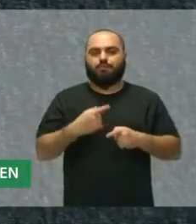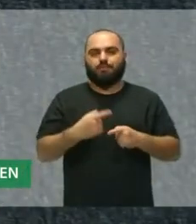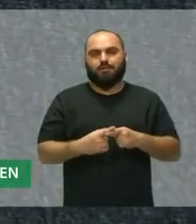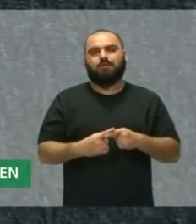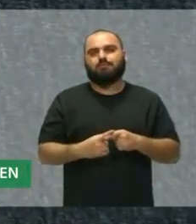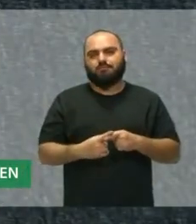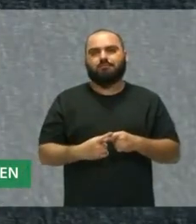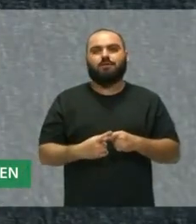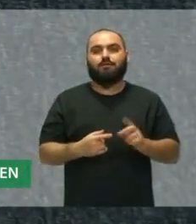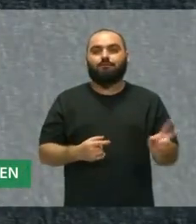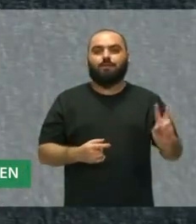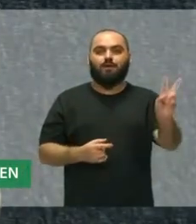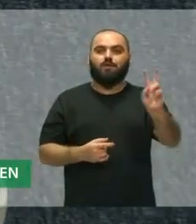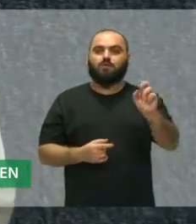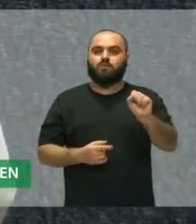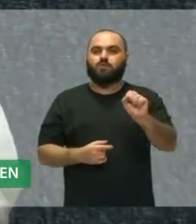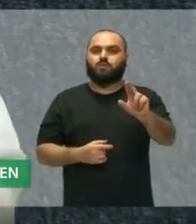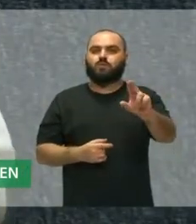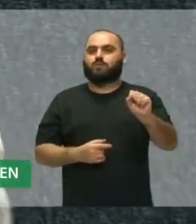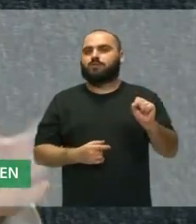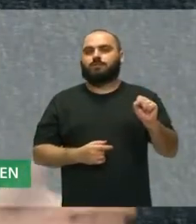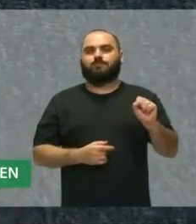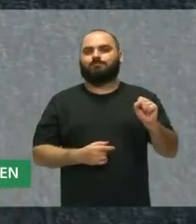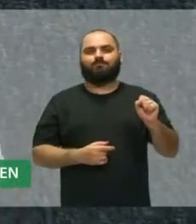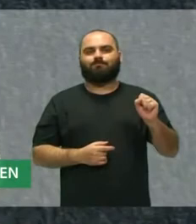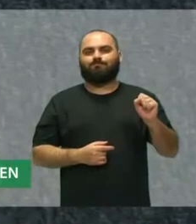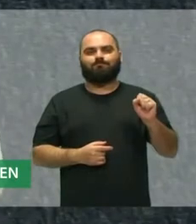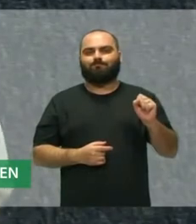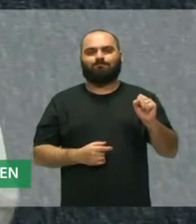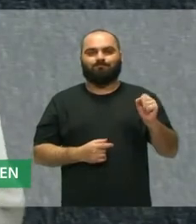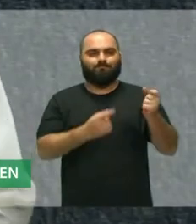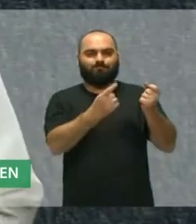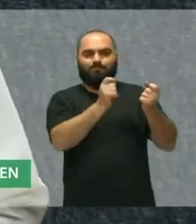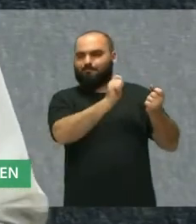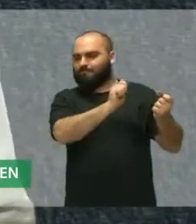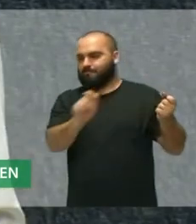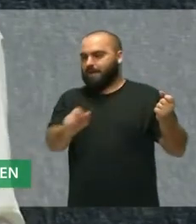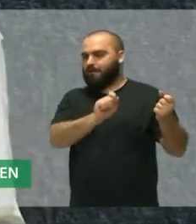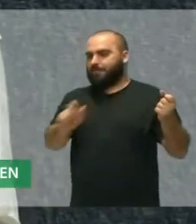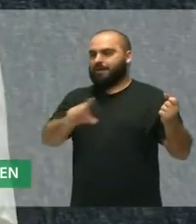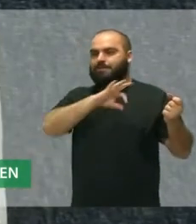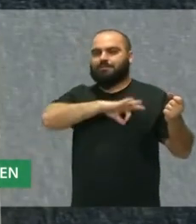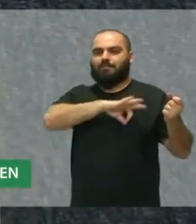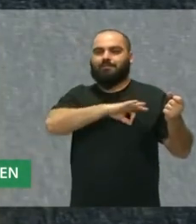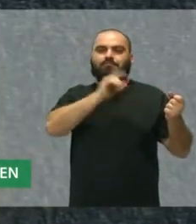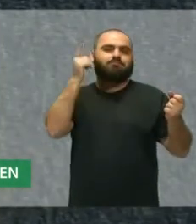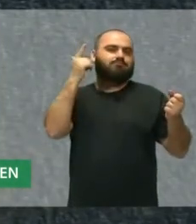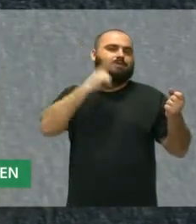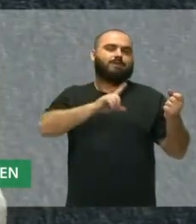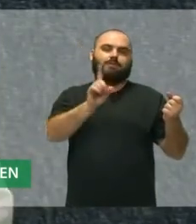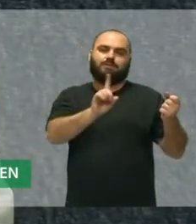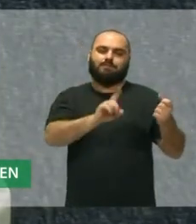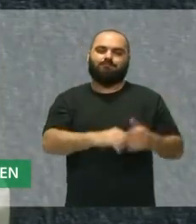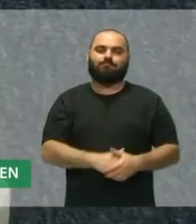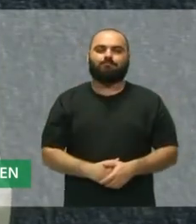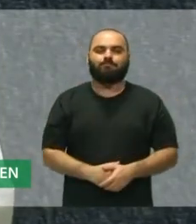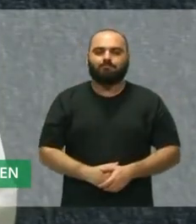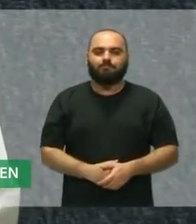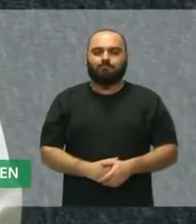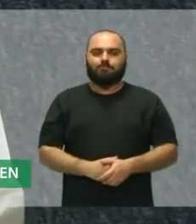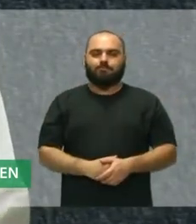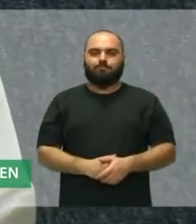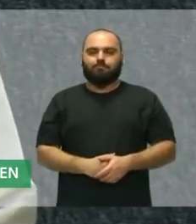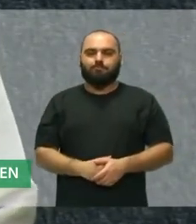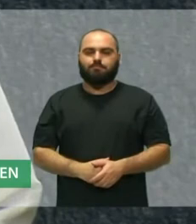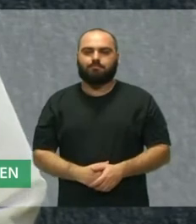valor do SUS, ele não cobre, mesmo com os incentivos, mesmo com tudo que nós recebemos.